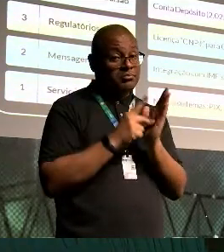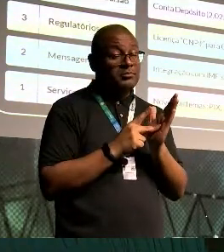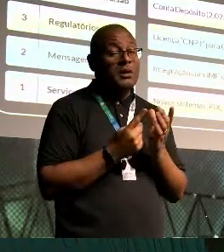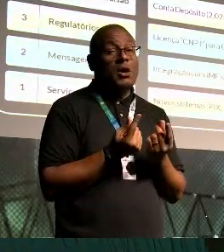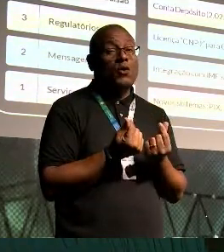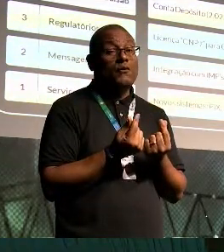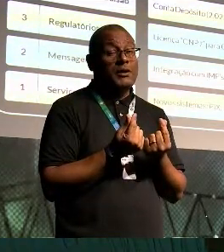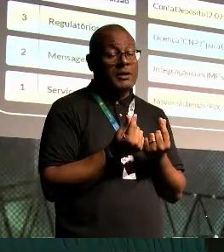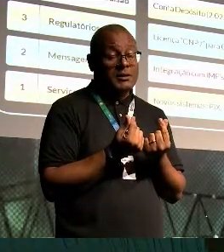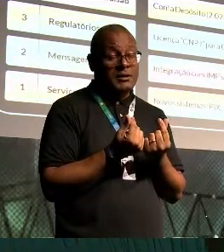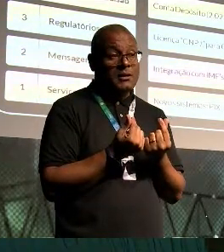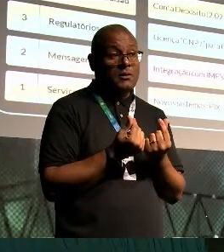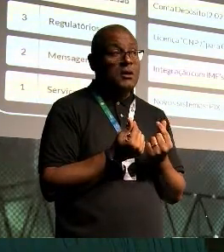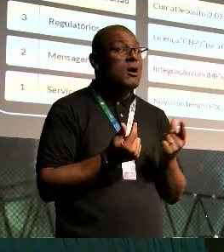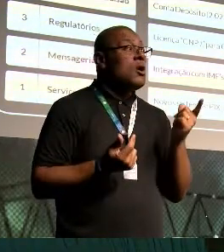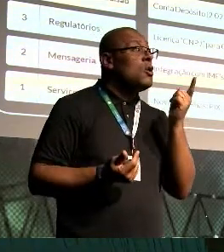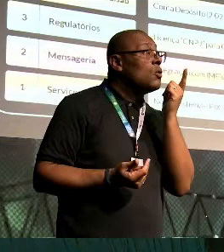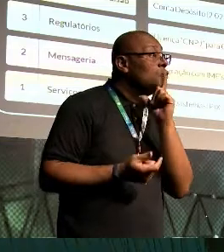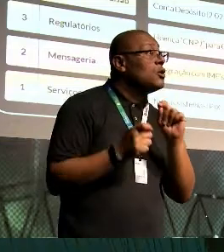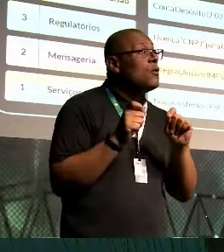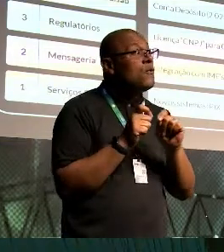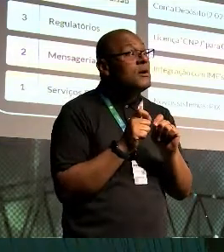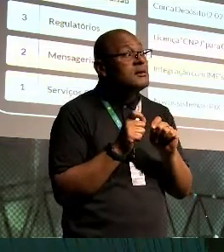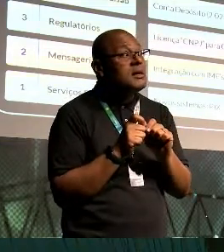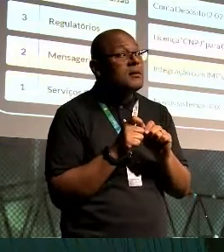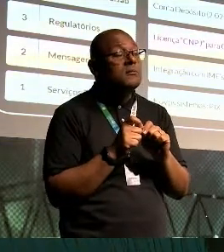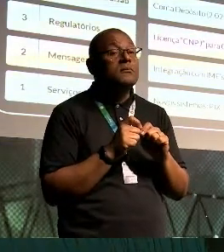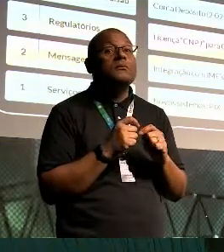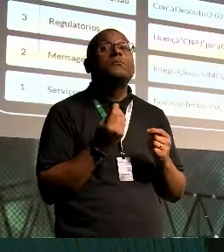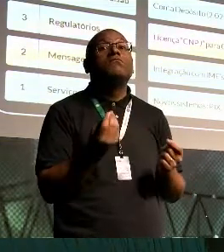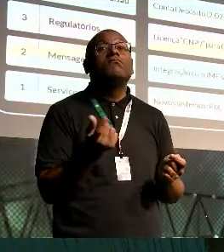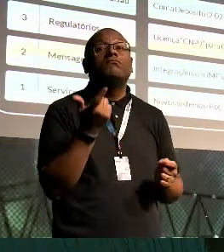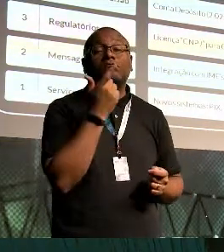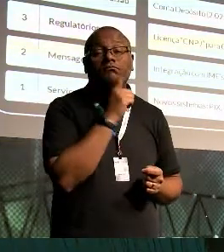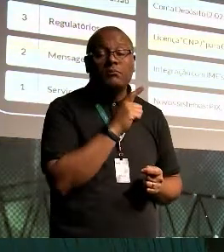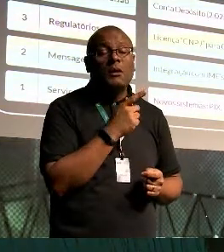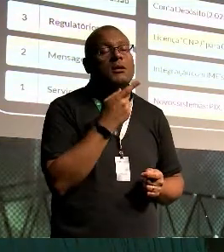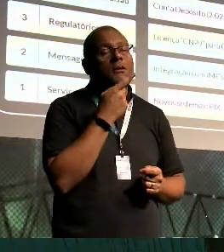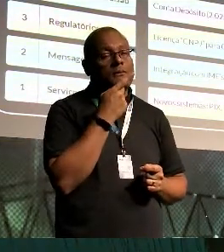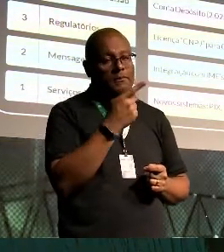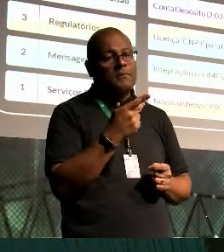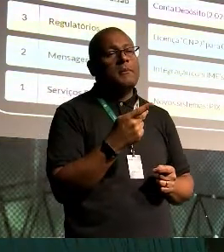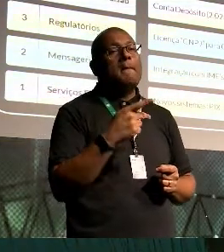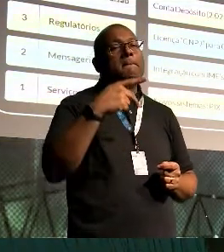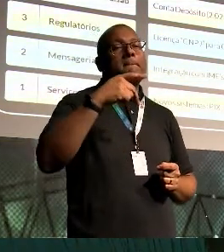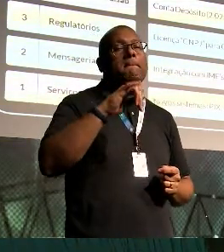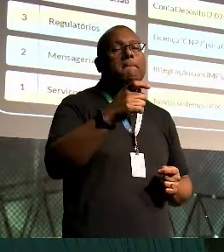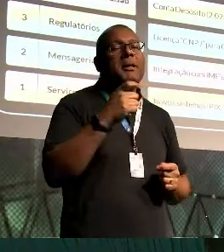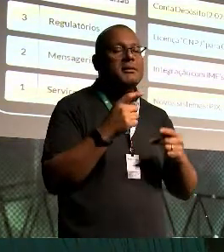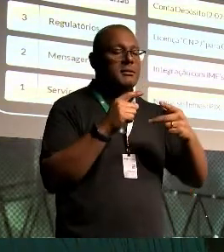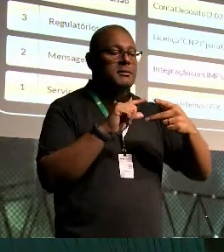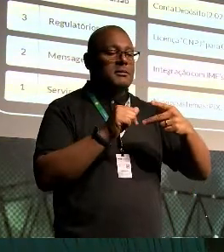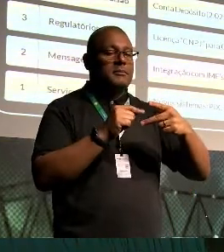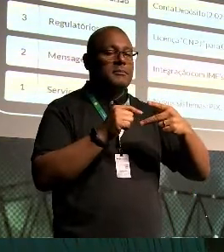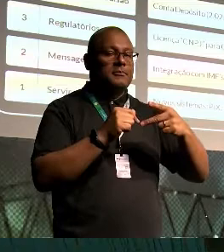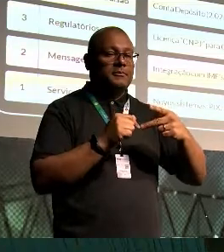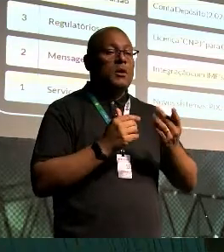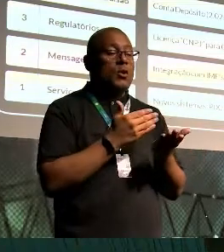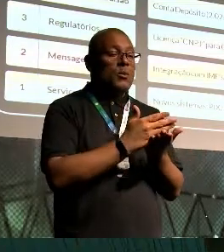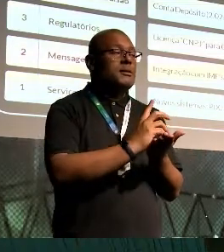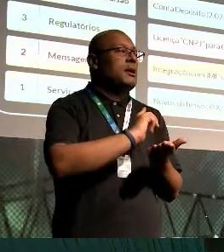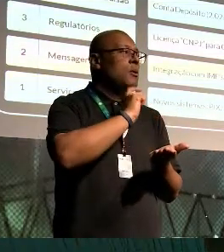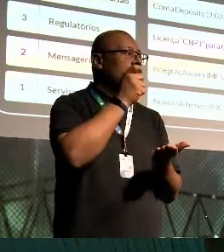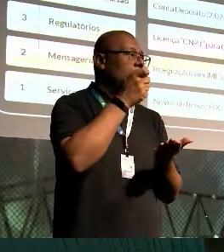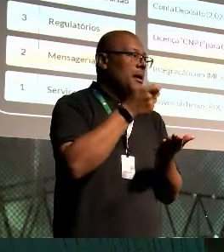si. Depois, o que eu consigo fazer depois que eu tenho todas essas conexões? Então, a gente fala aqui de PIX, de iniciação de